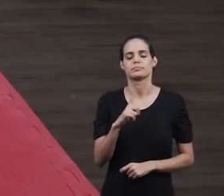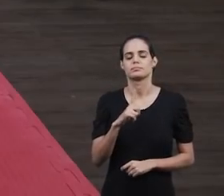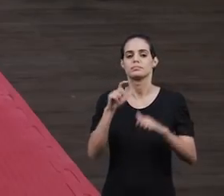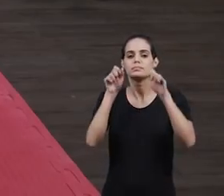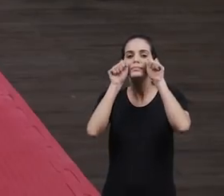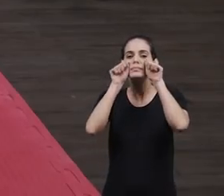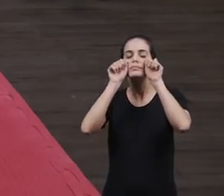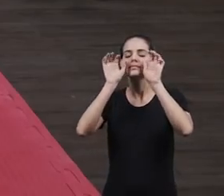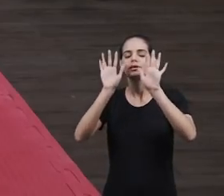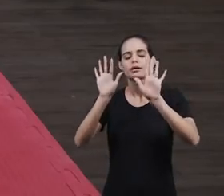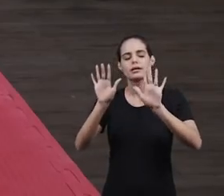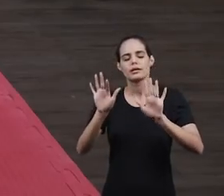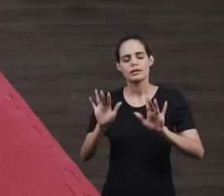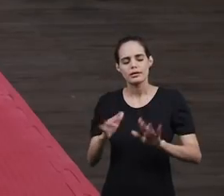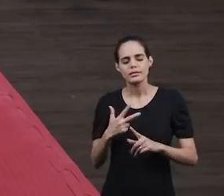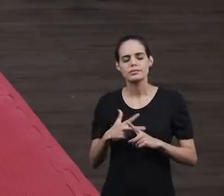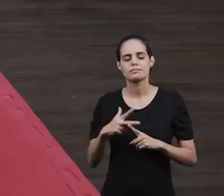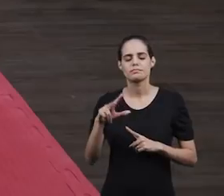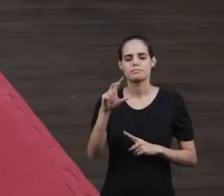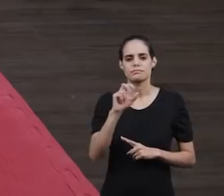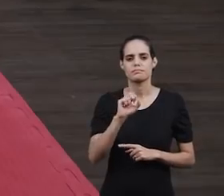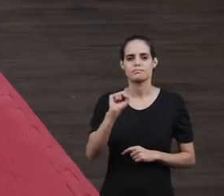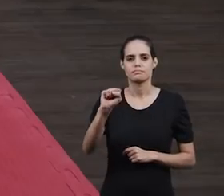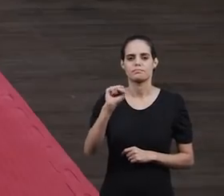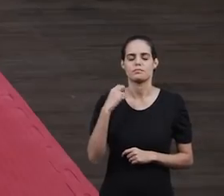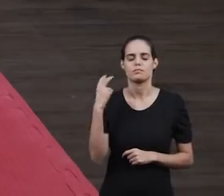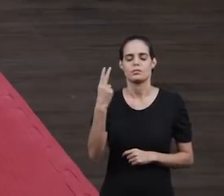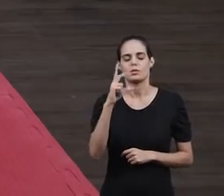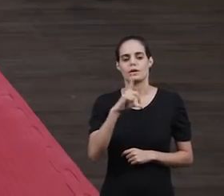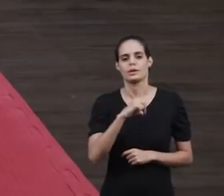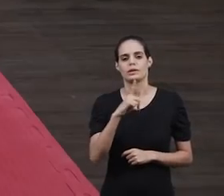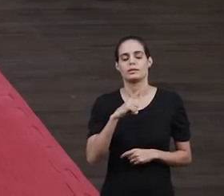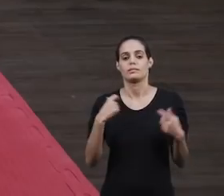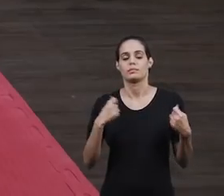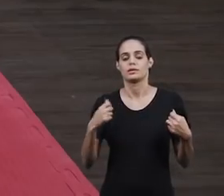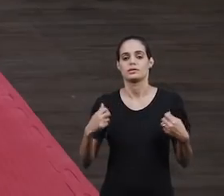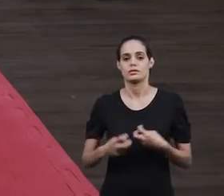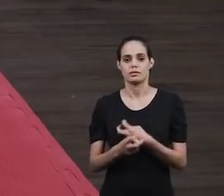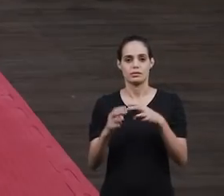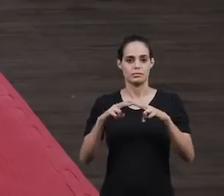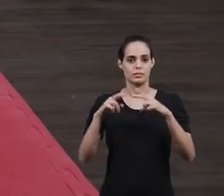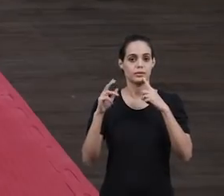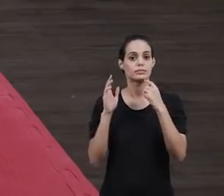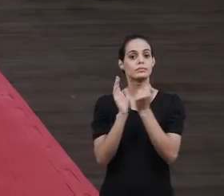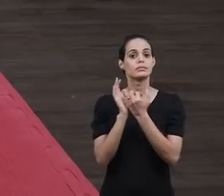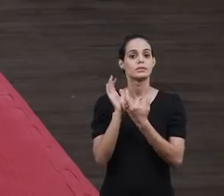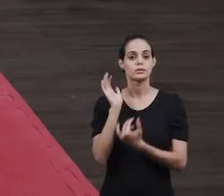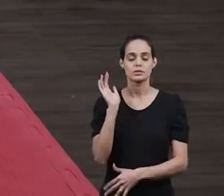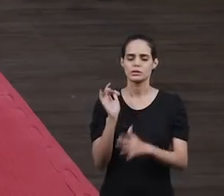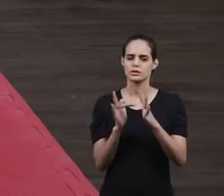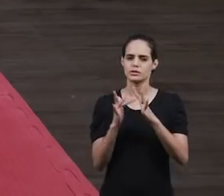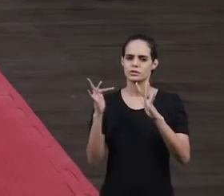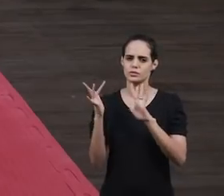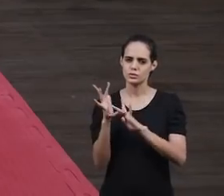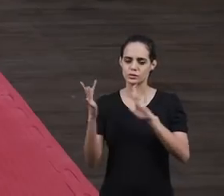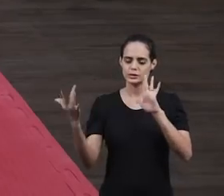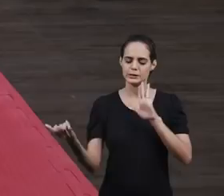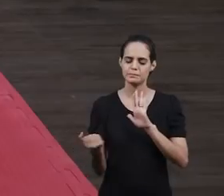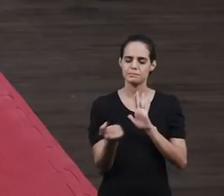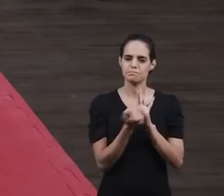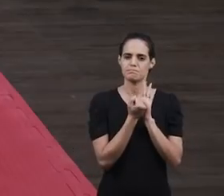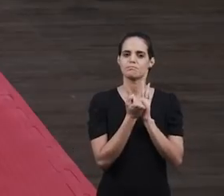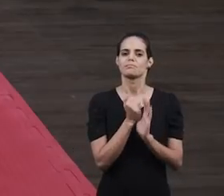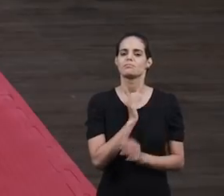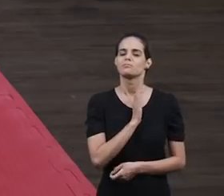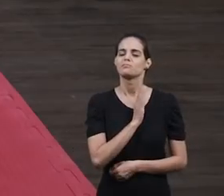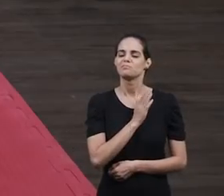receber essa bênção, para nós sermos vitoriosos, nós temos que clamar pelo sangue de Jesus, ter essa